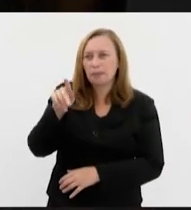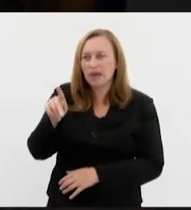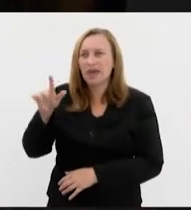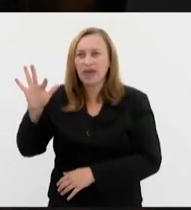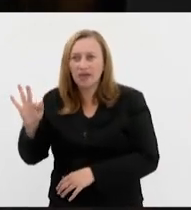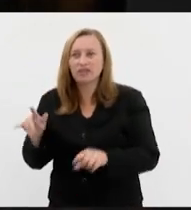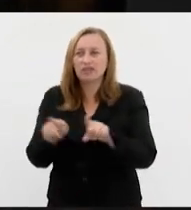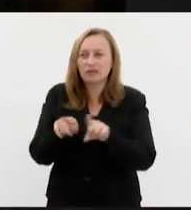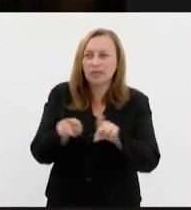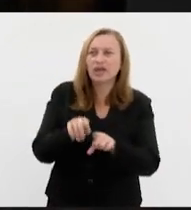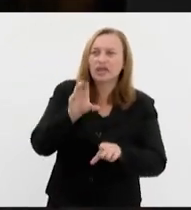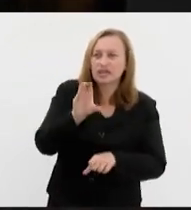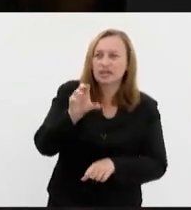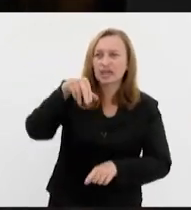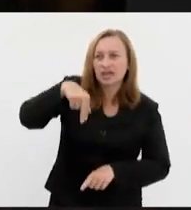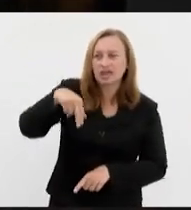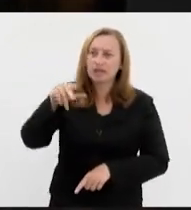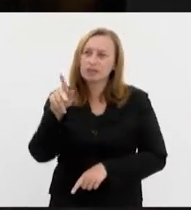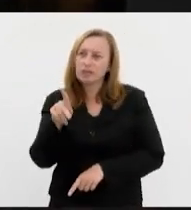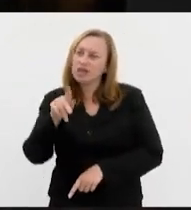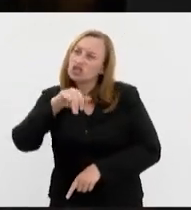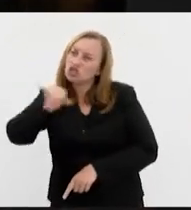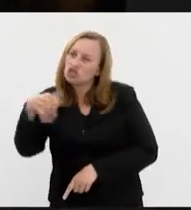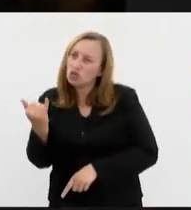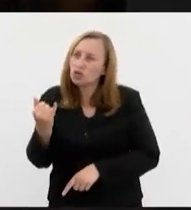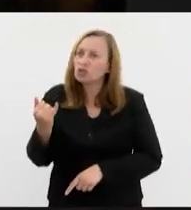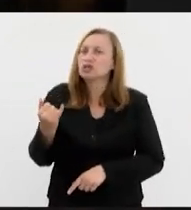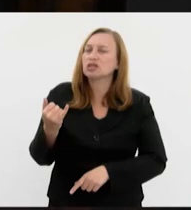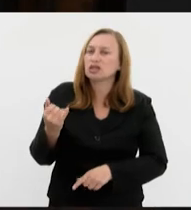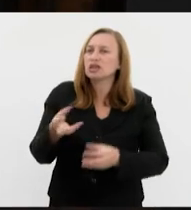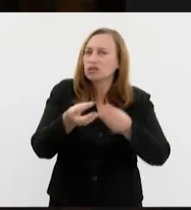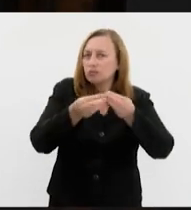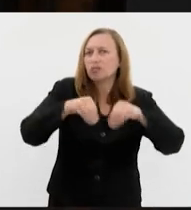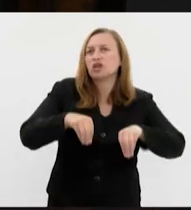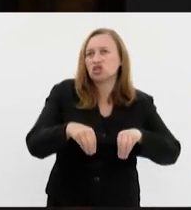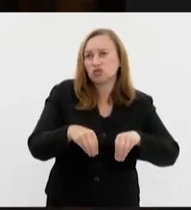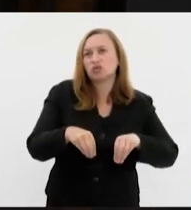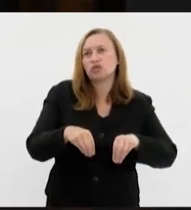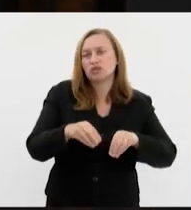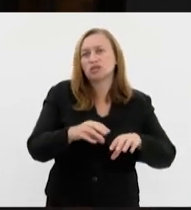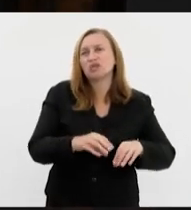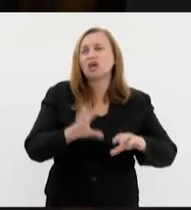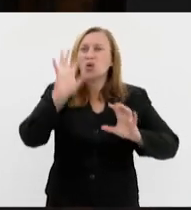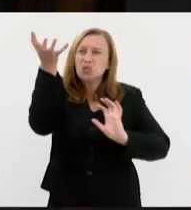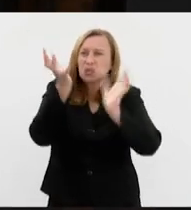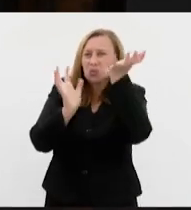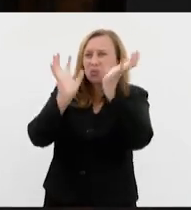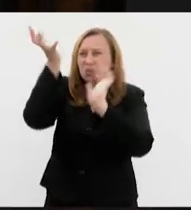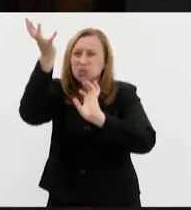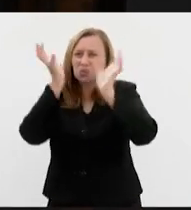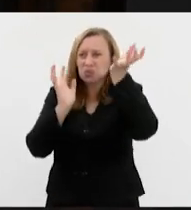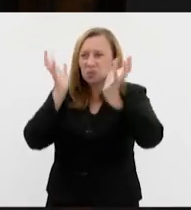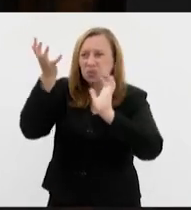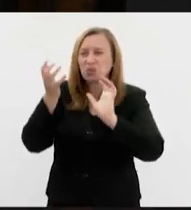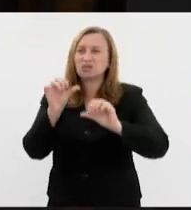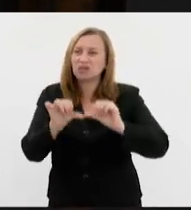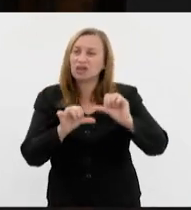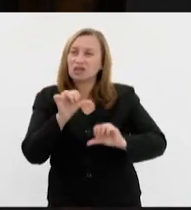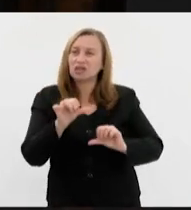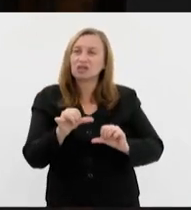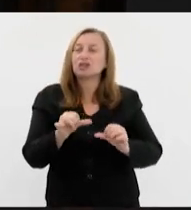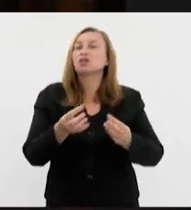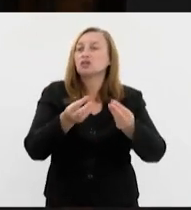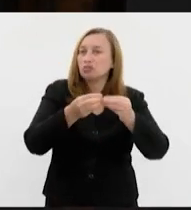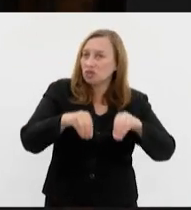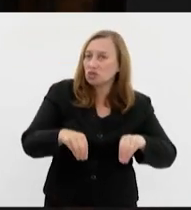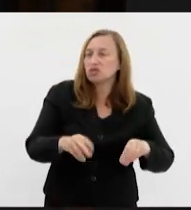os impactos que as chuvas têm trazido, os efeitos e os danos das mudanças climáticas, né? As tragédias